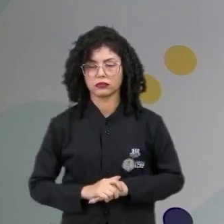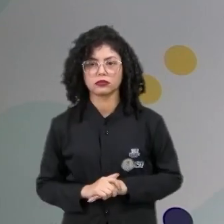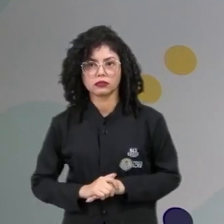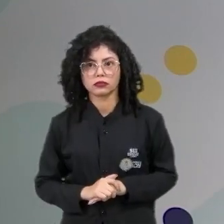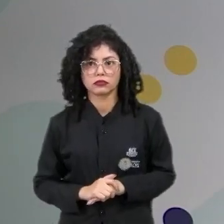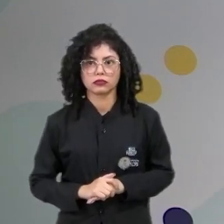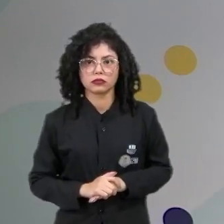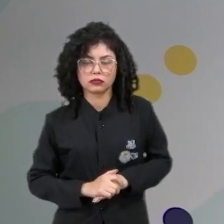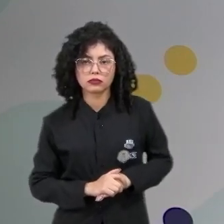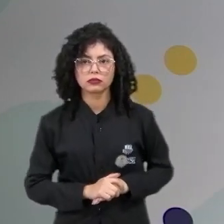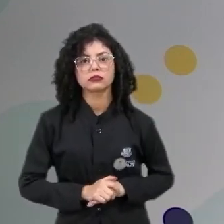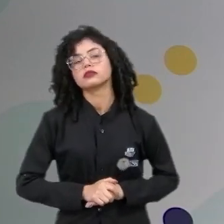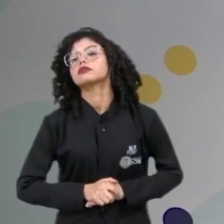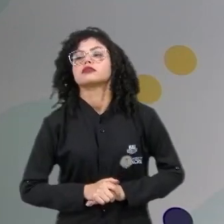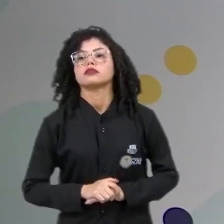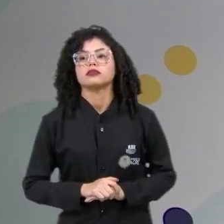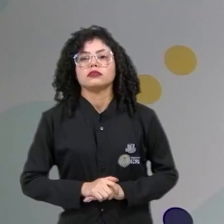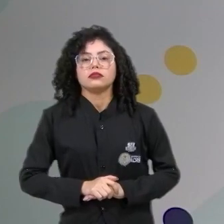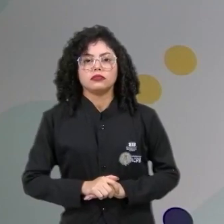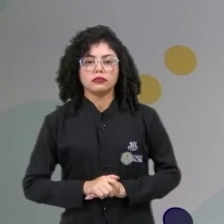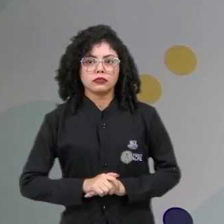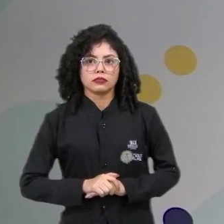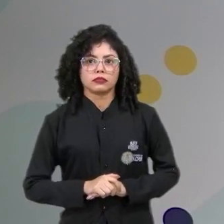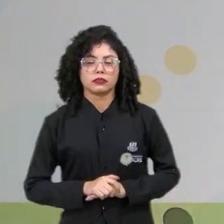Vamos adiante, então.